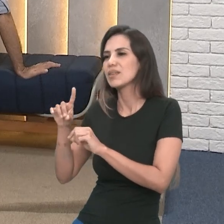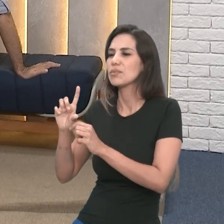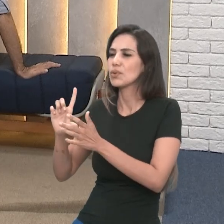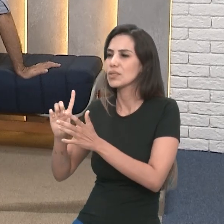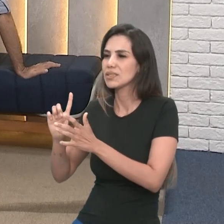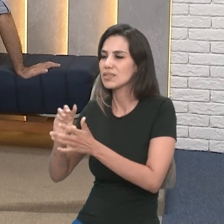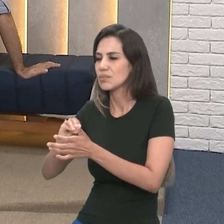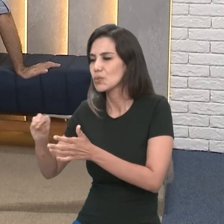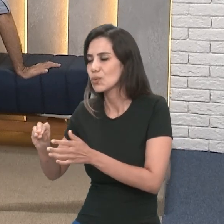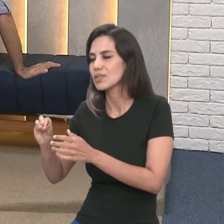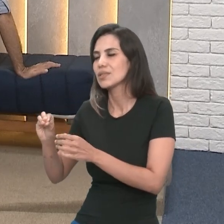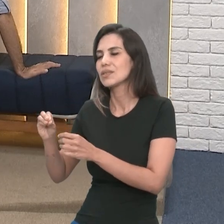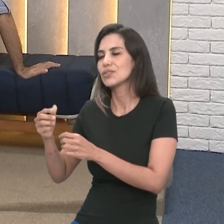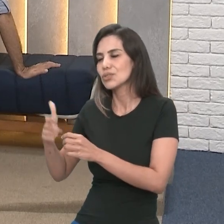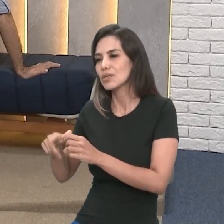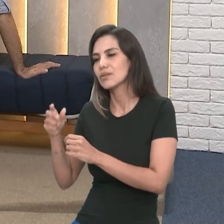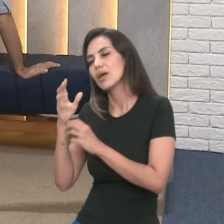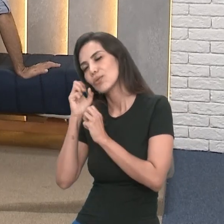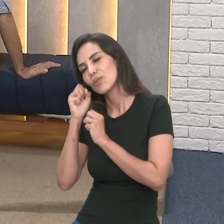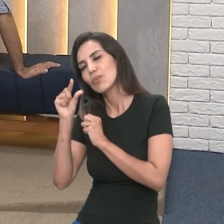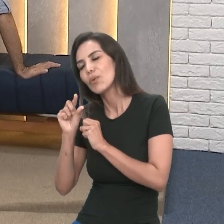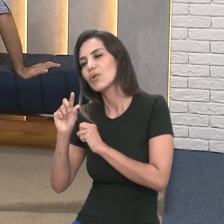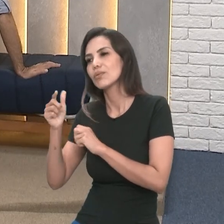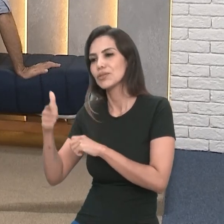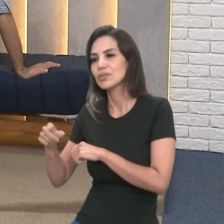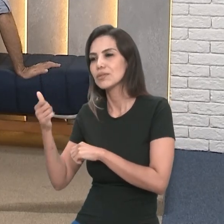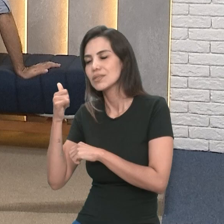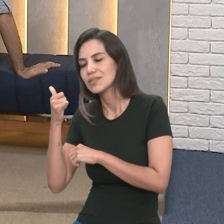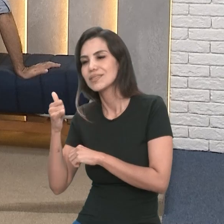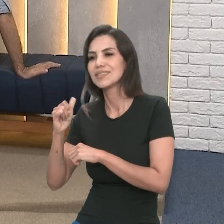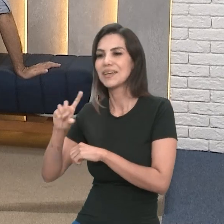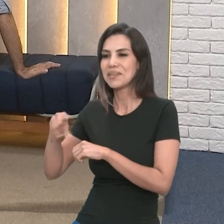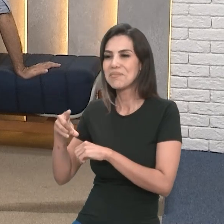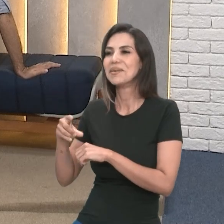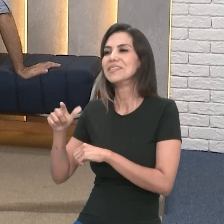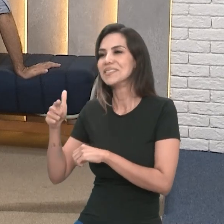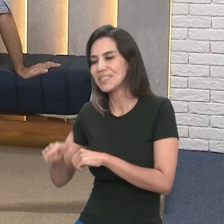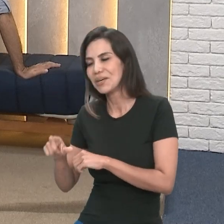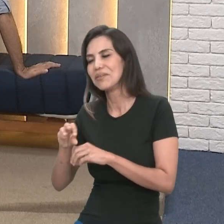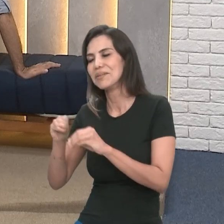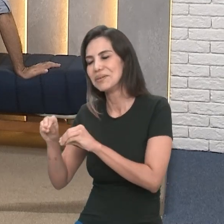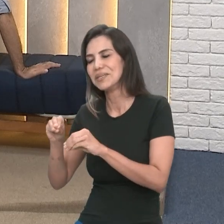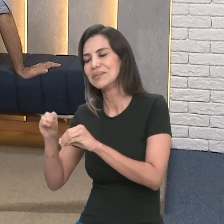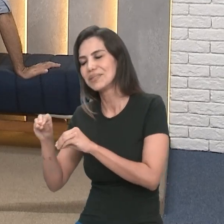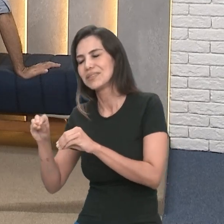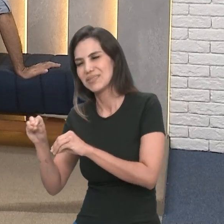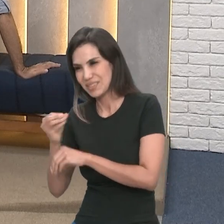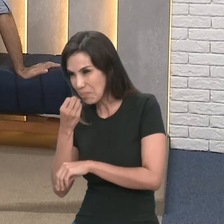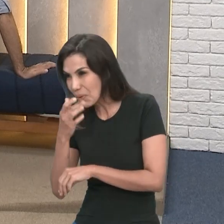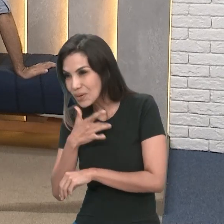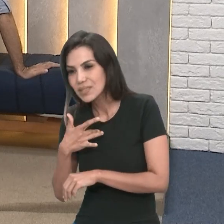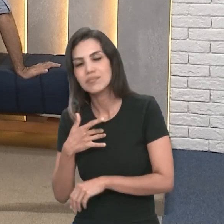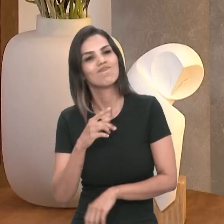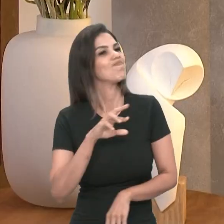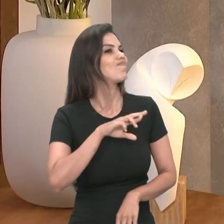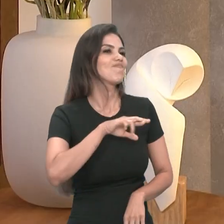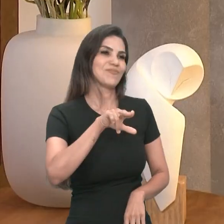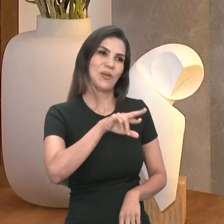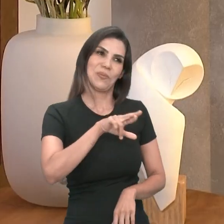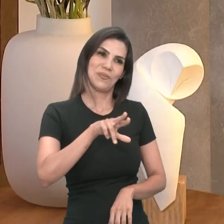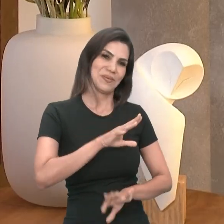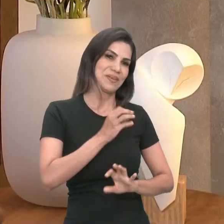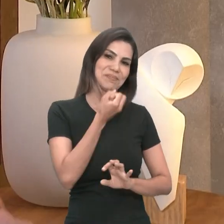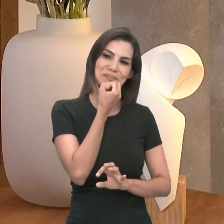professor? Não é saudável. Aquilo que eu falo para vocês, assim, o que seria o mundo ideal, né, do sono, né?